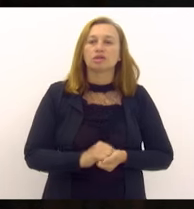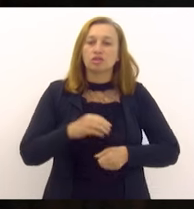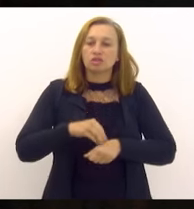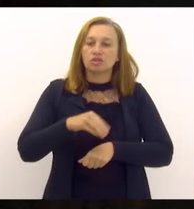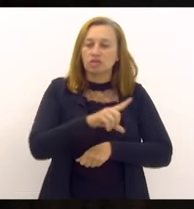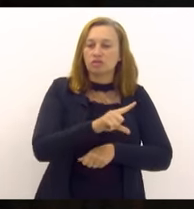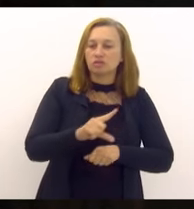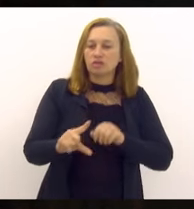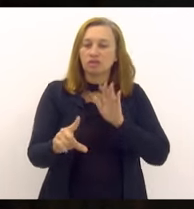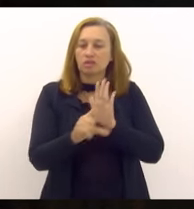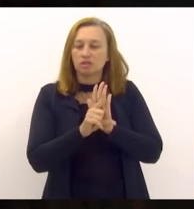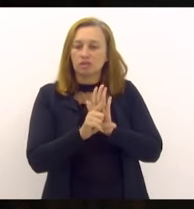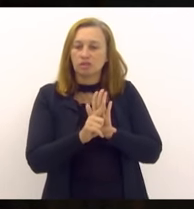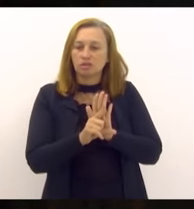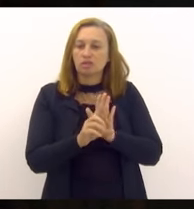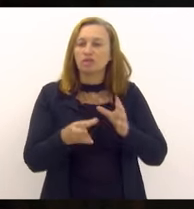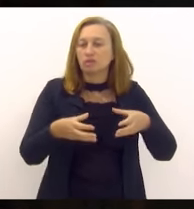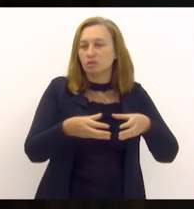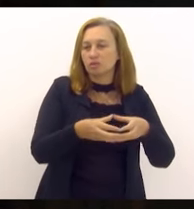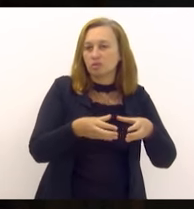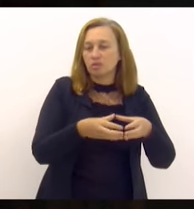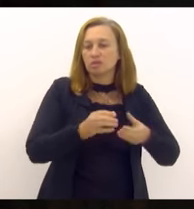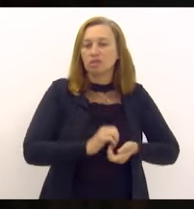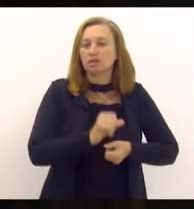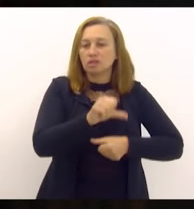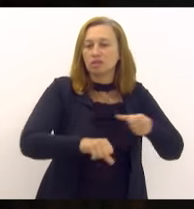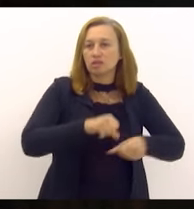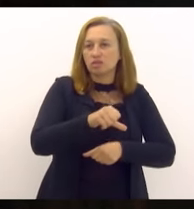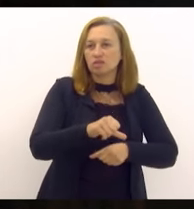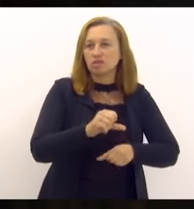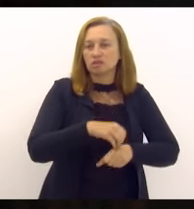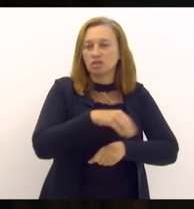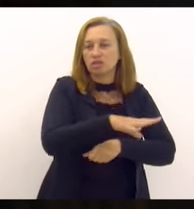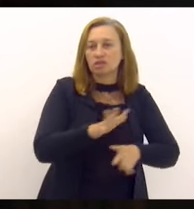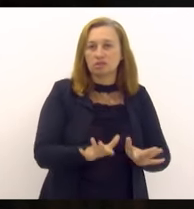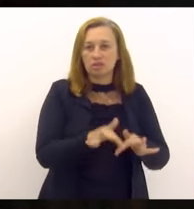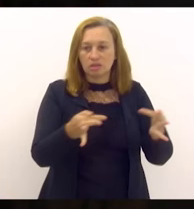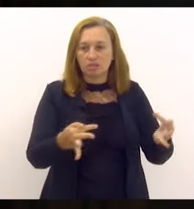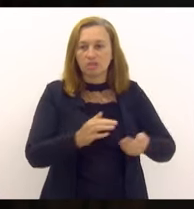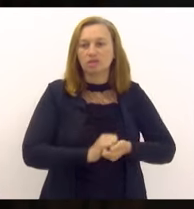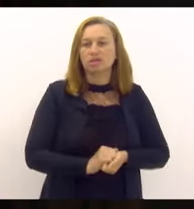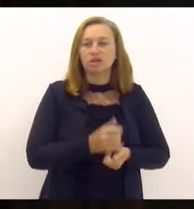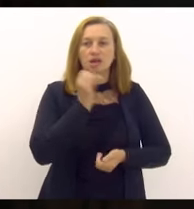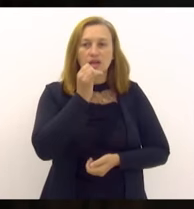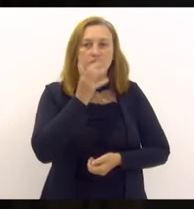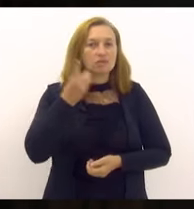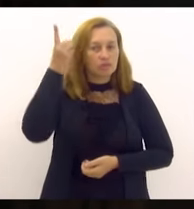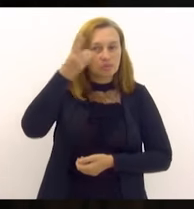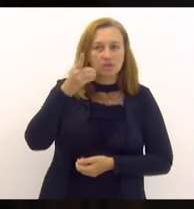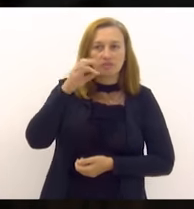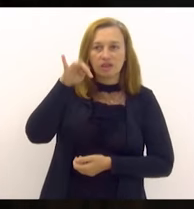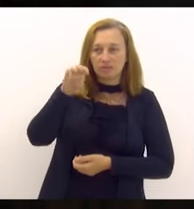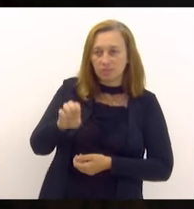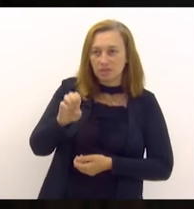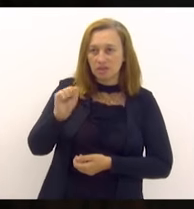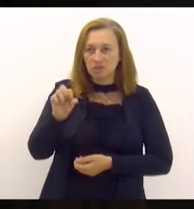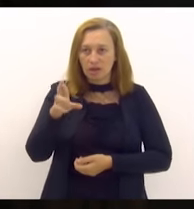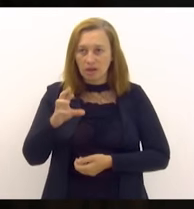indicações legislativas da comissão pela transformação de indicação simples. Relator, deputado Felipe Soares.